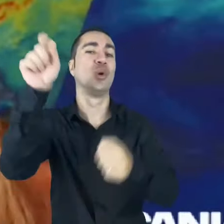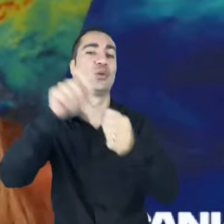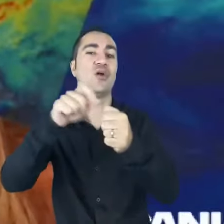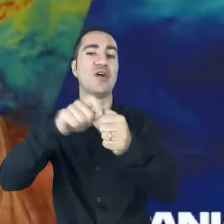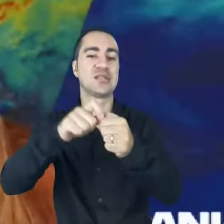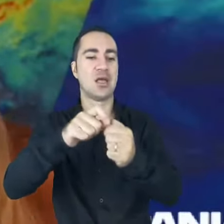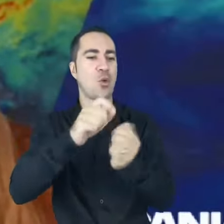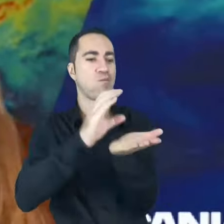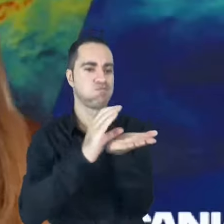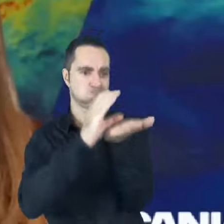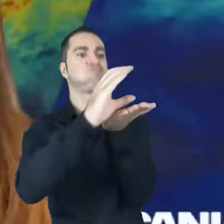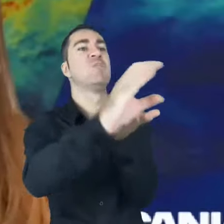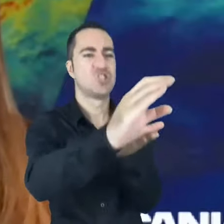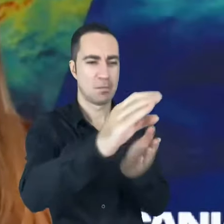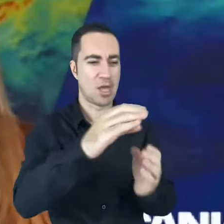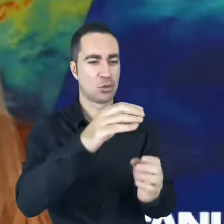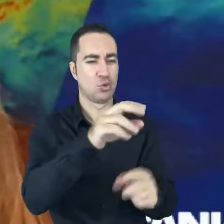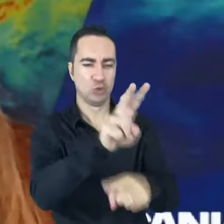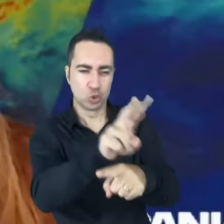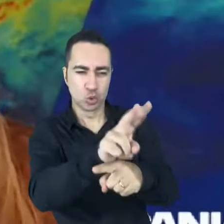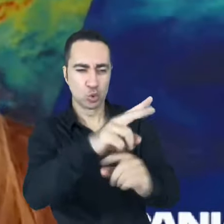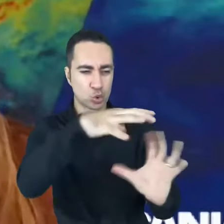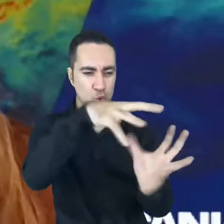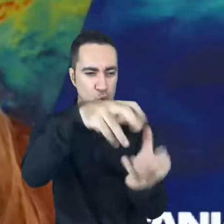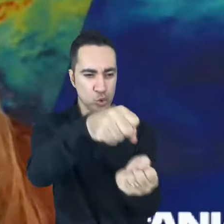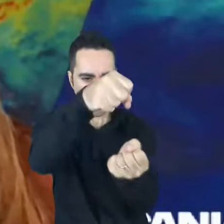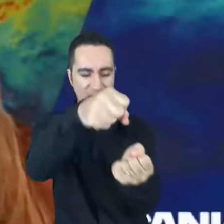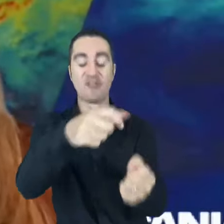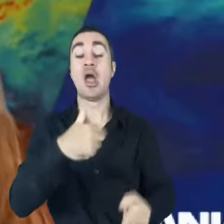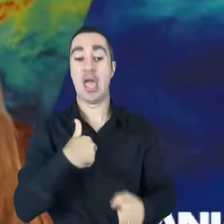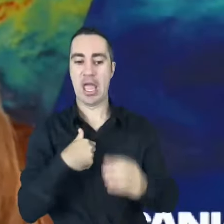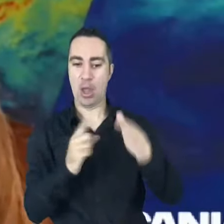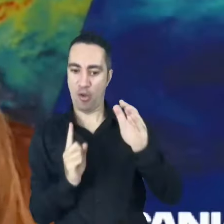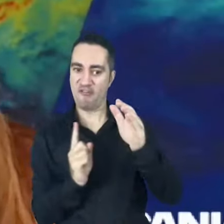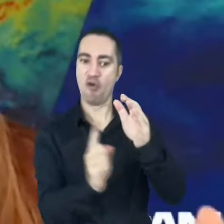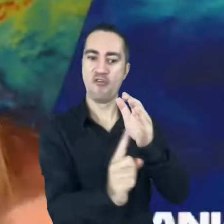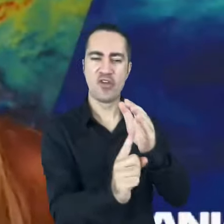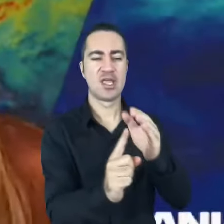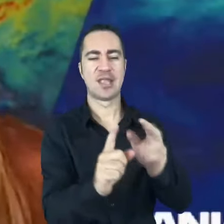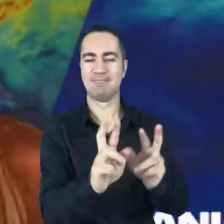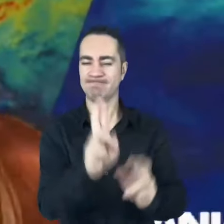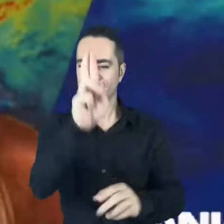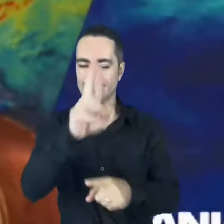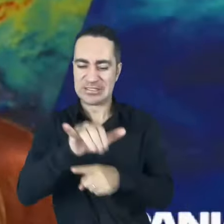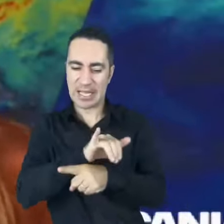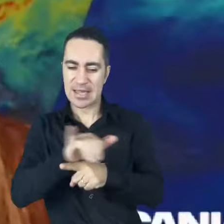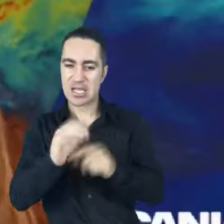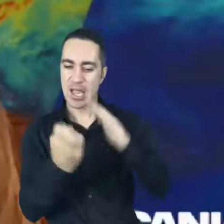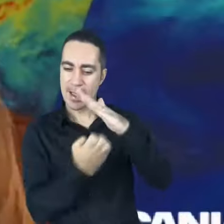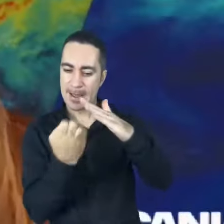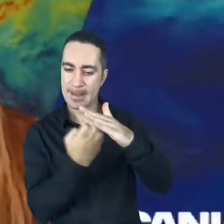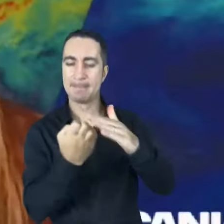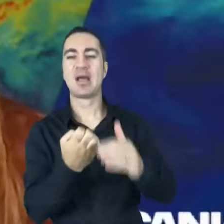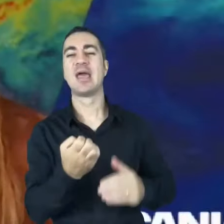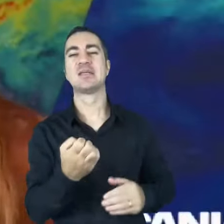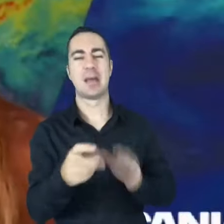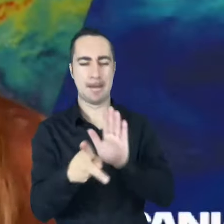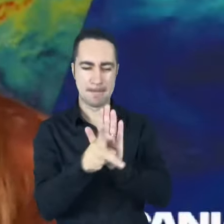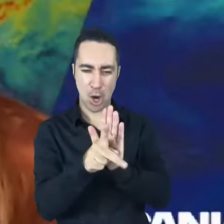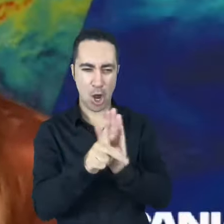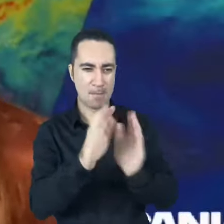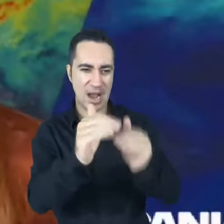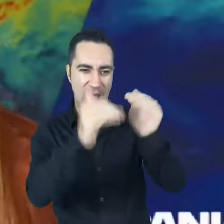Estou envolvida numa posição de empresas de carregamento EV. Eu vi no Twitter,